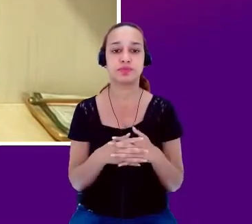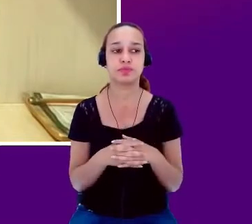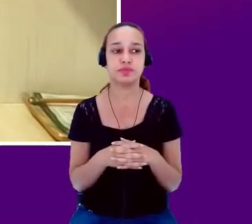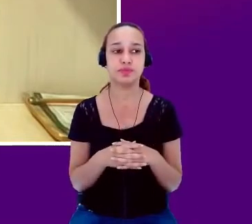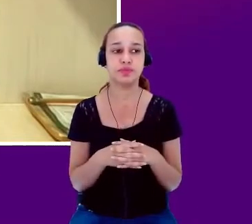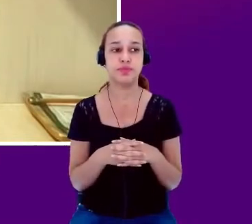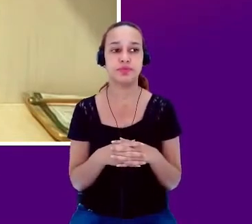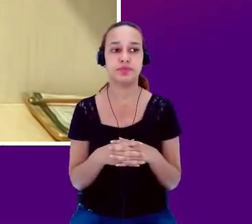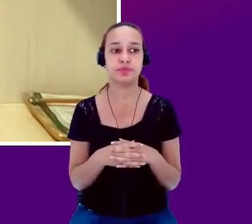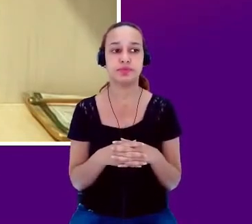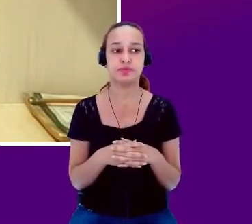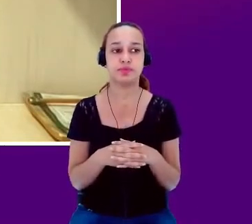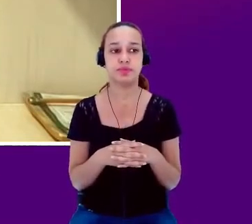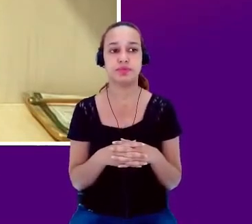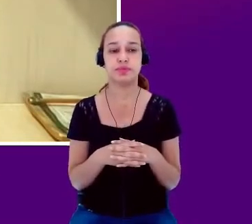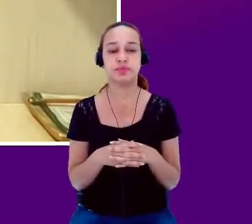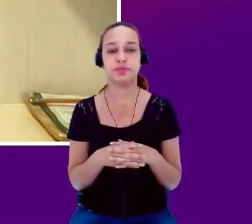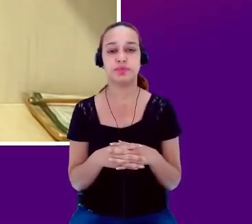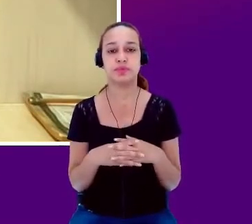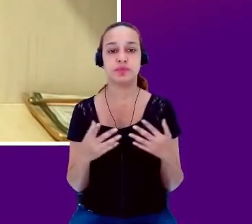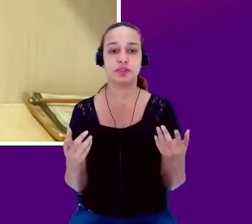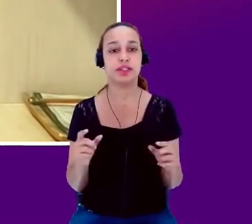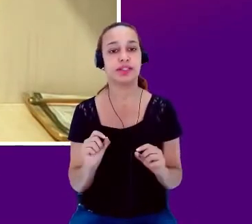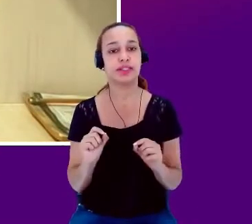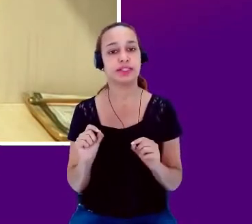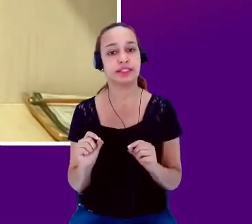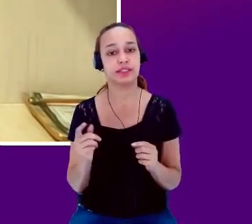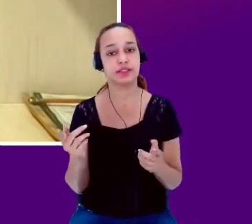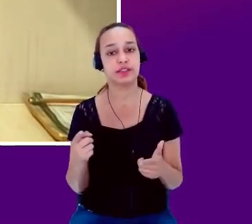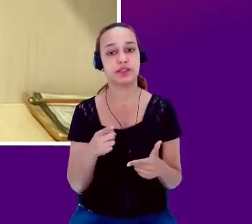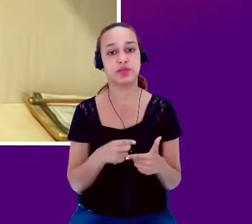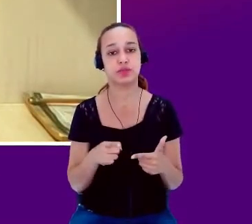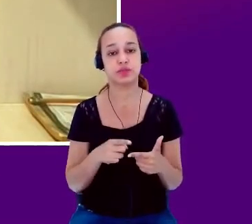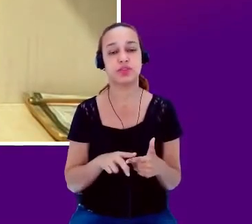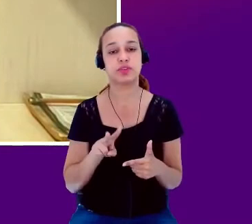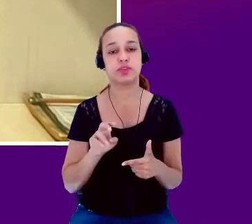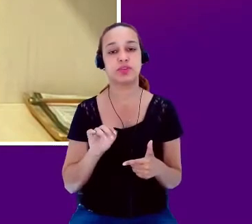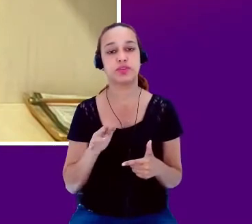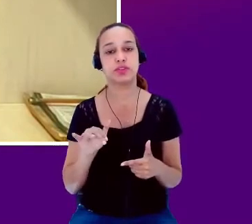a discussão sobre a discriminação algorítmica, o problema dos vieses da